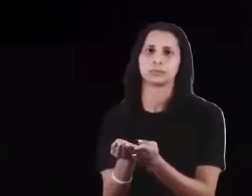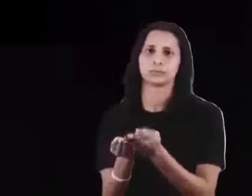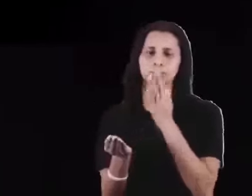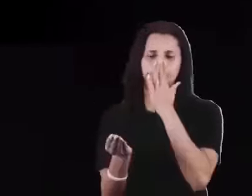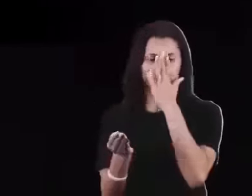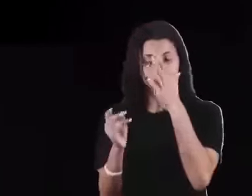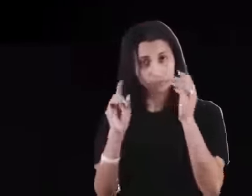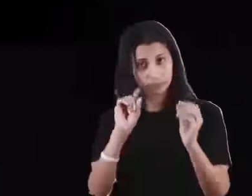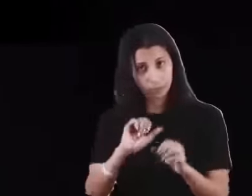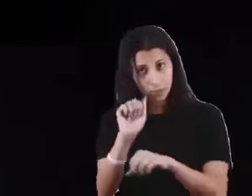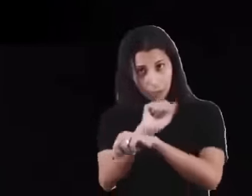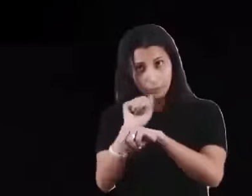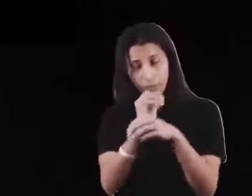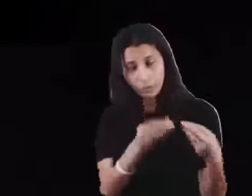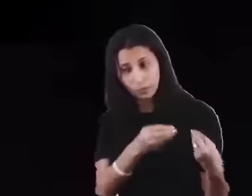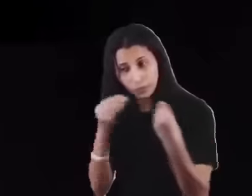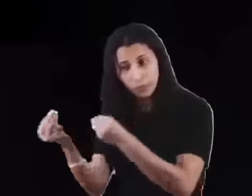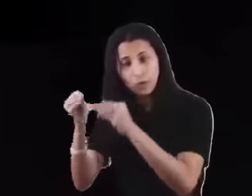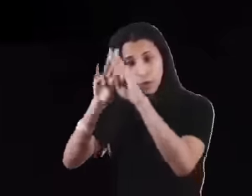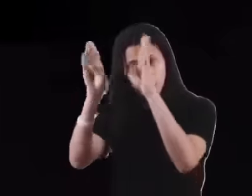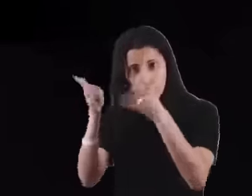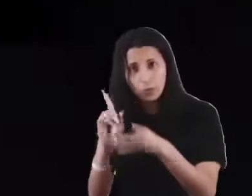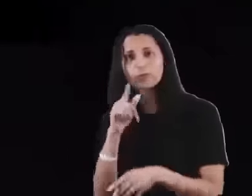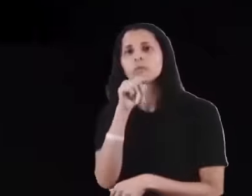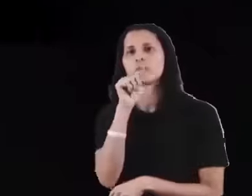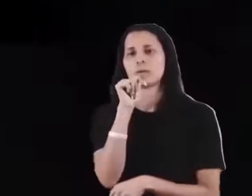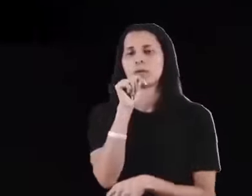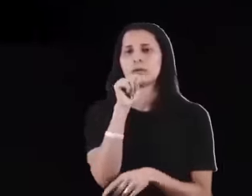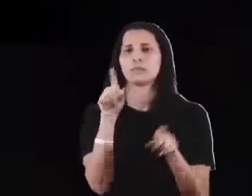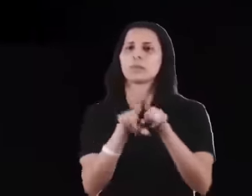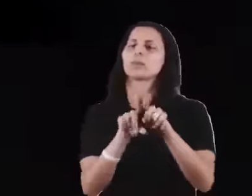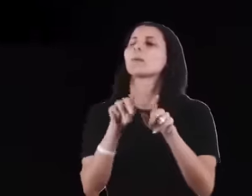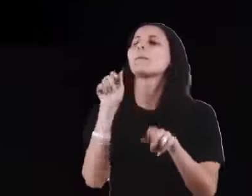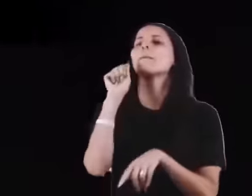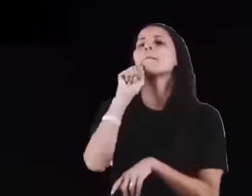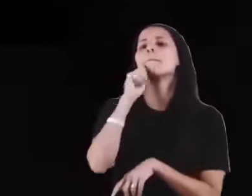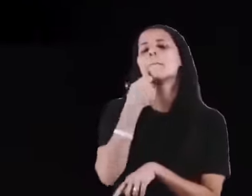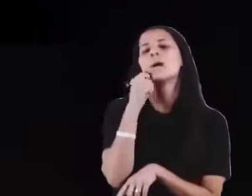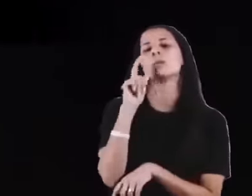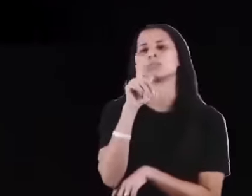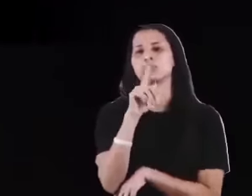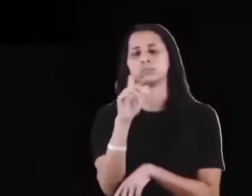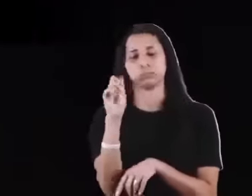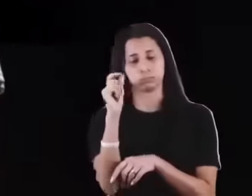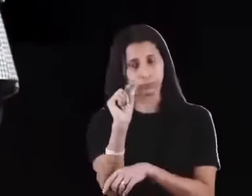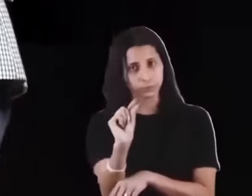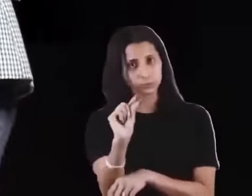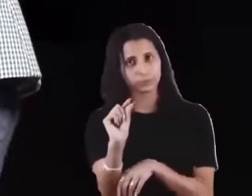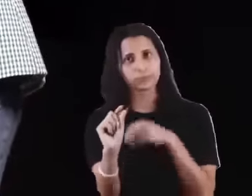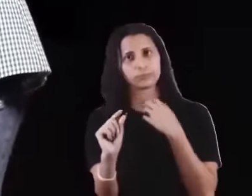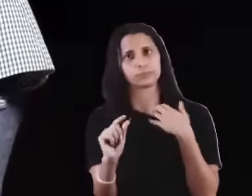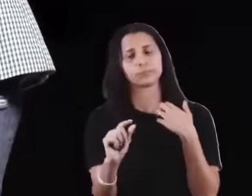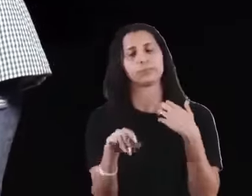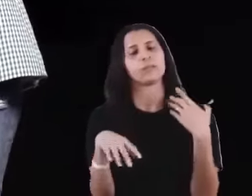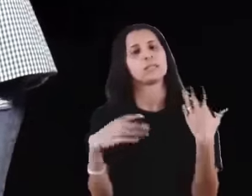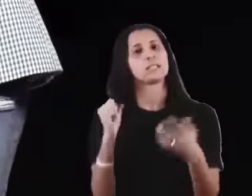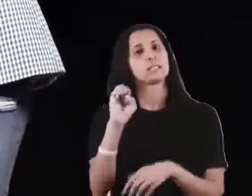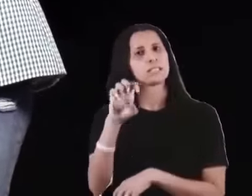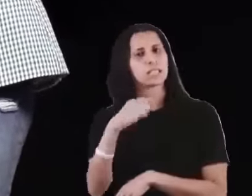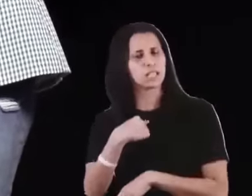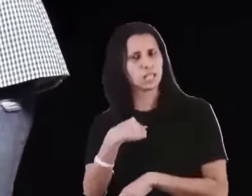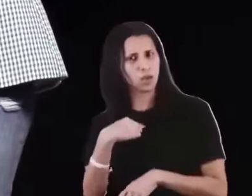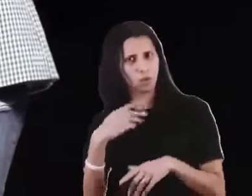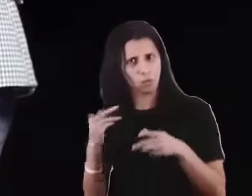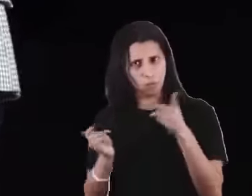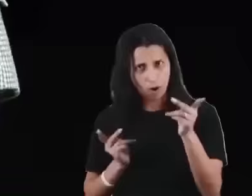odre com água e um pedacinho de pão meu irmão se fosse eu no lugar DH eu ia ter um monte de um